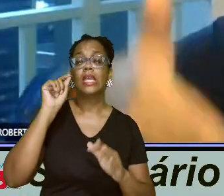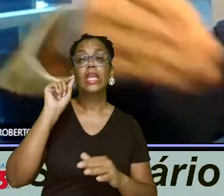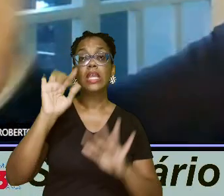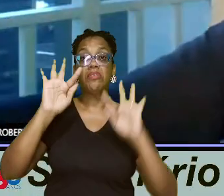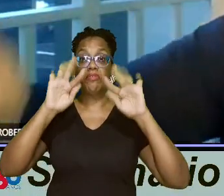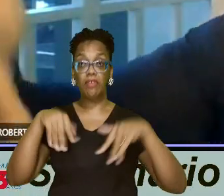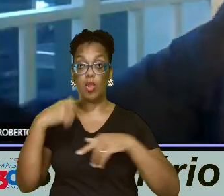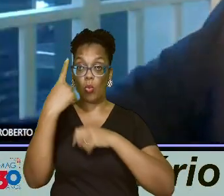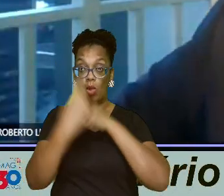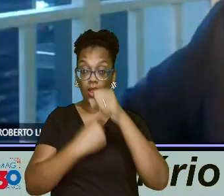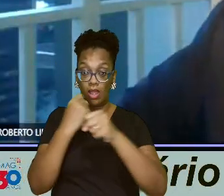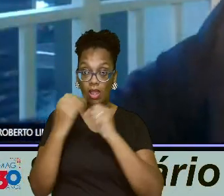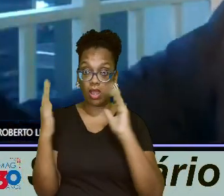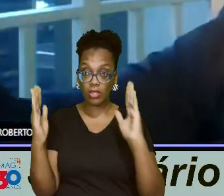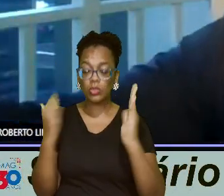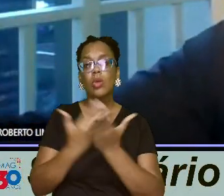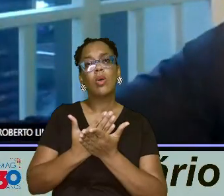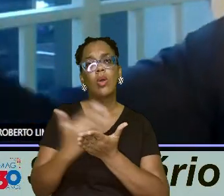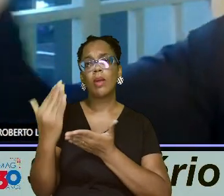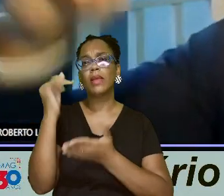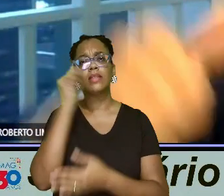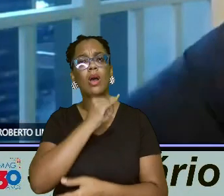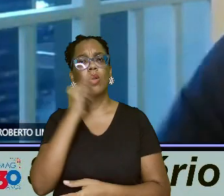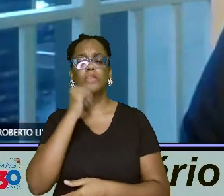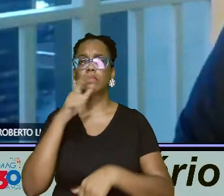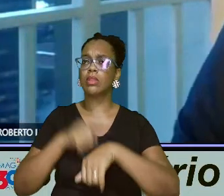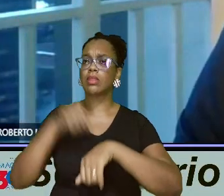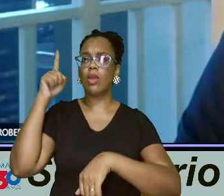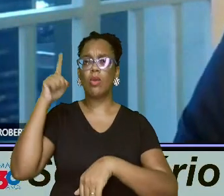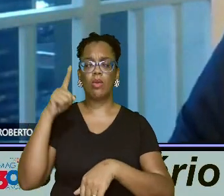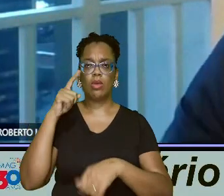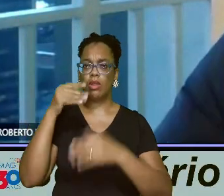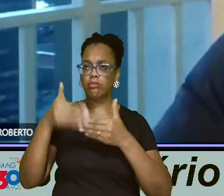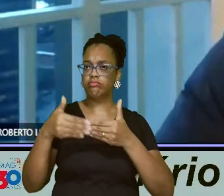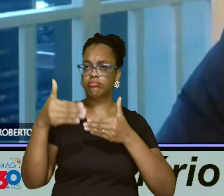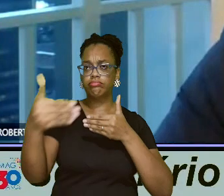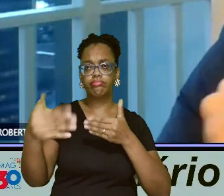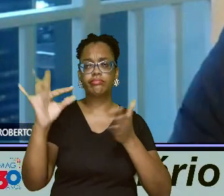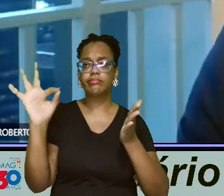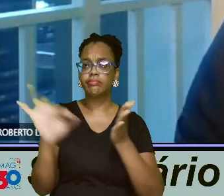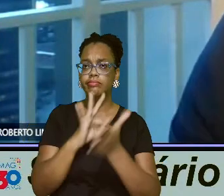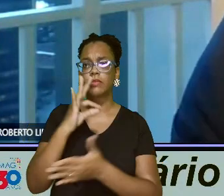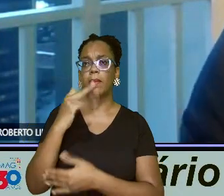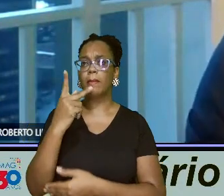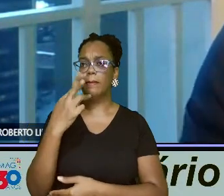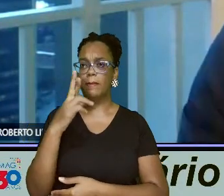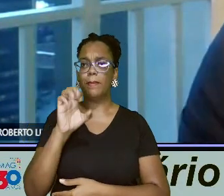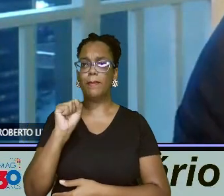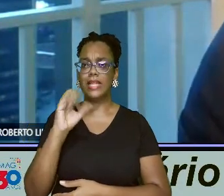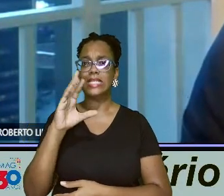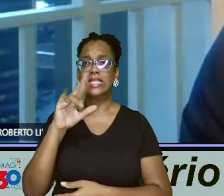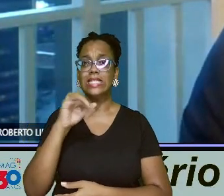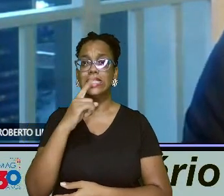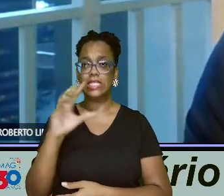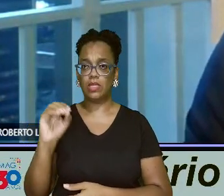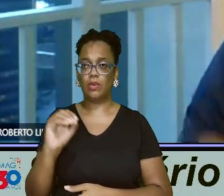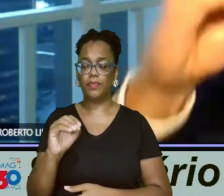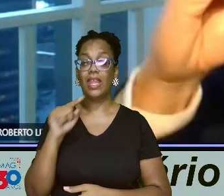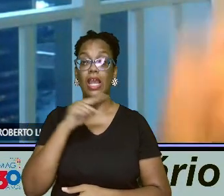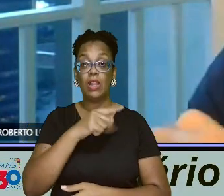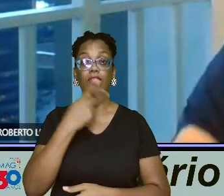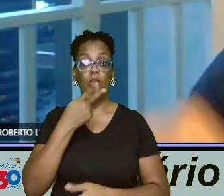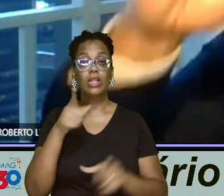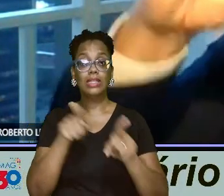ano, inicia-se automaticamente o prazo de prescrição. E ele falou também, e isso é muito interessante,